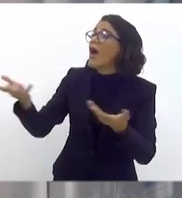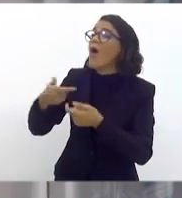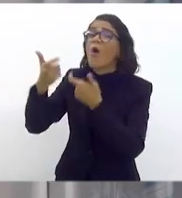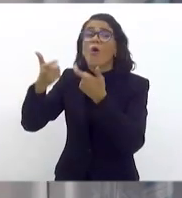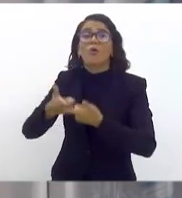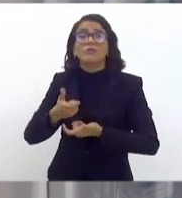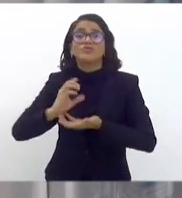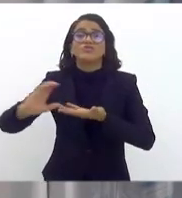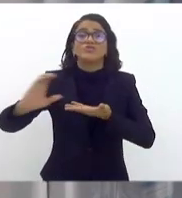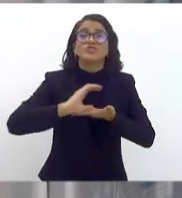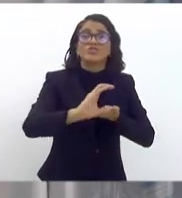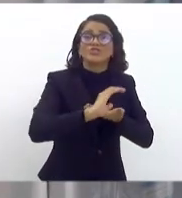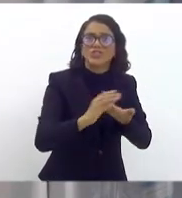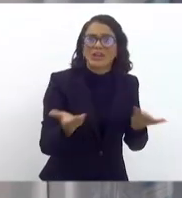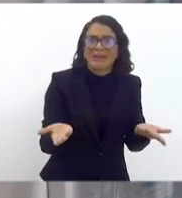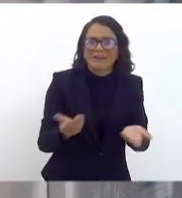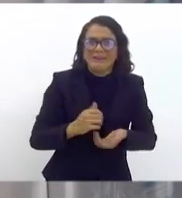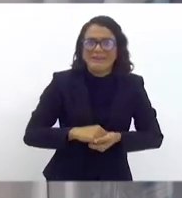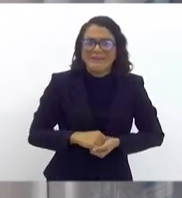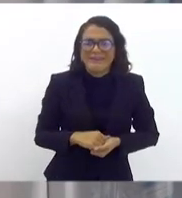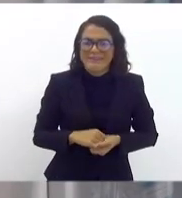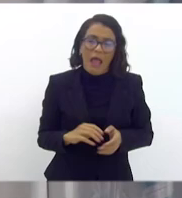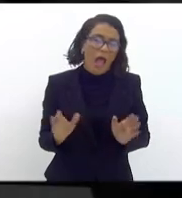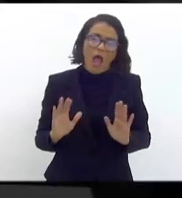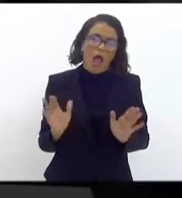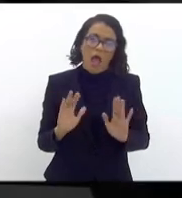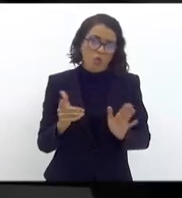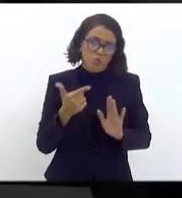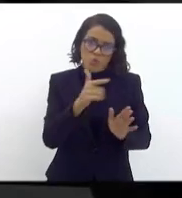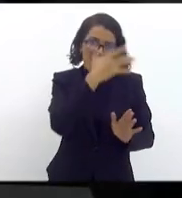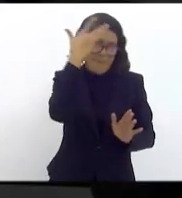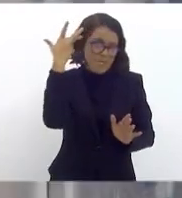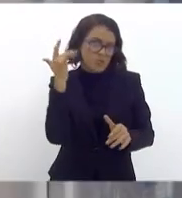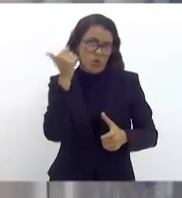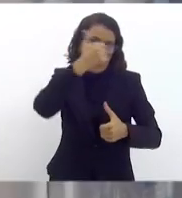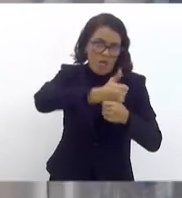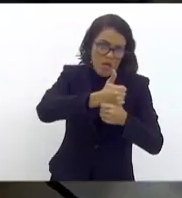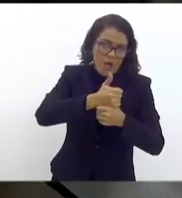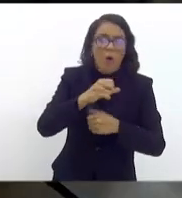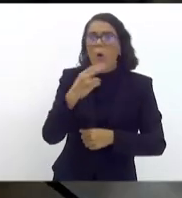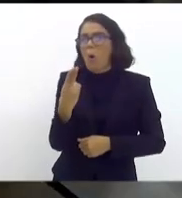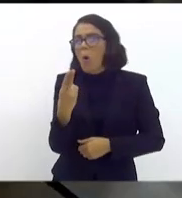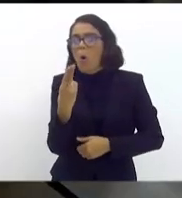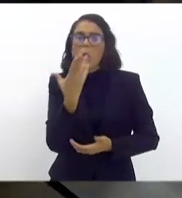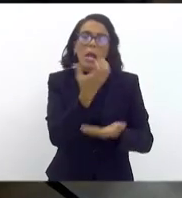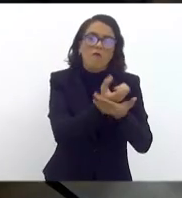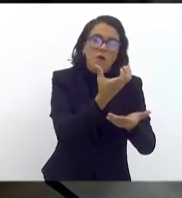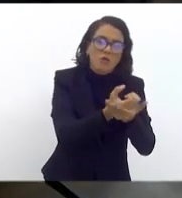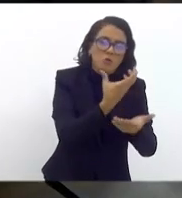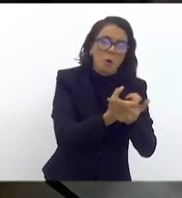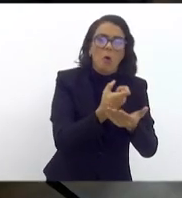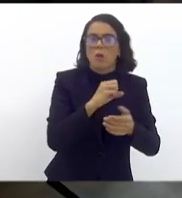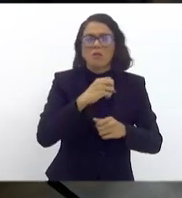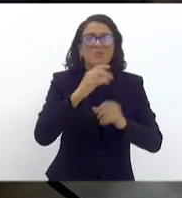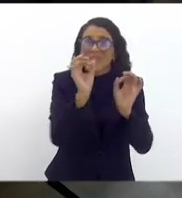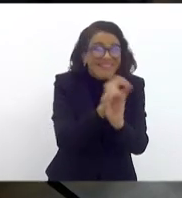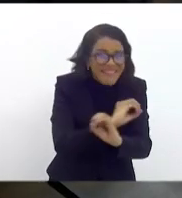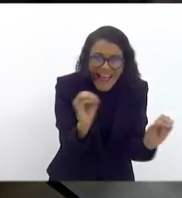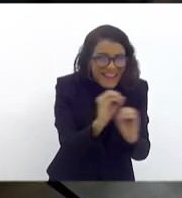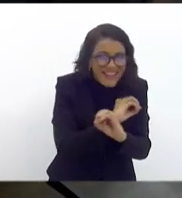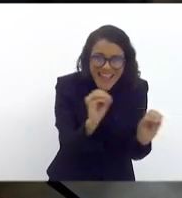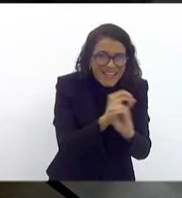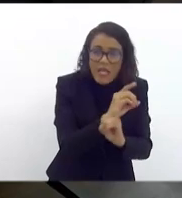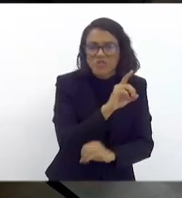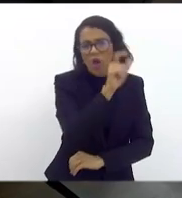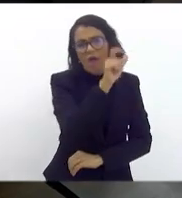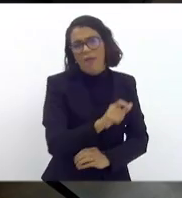autores, compositores, enfim, absolutamente nada. Nenhum outro titular, que isso quer dizer, né? Perfeito. Nem gravadora, nem produtor, nem ninguém. Só ele como